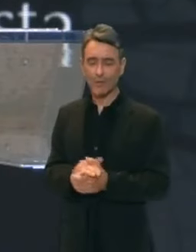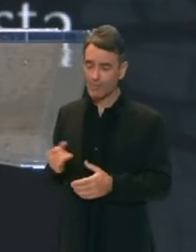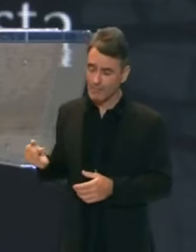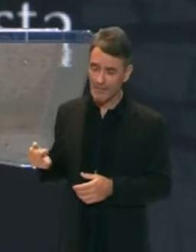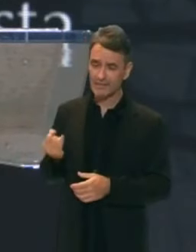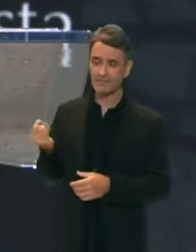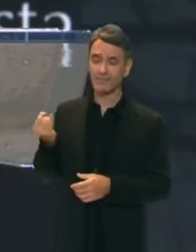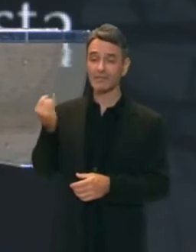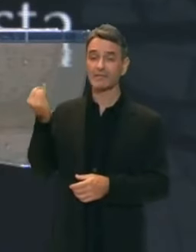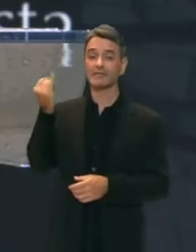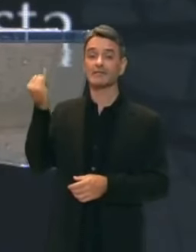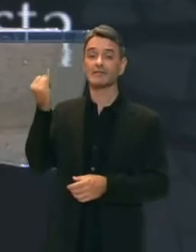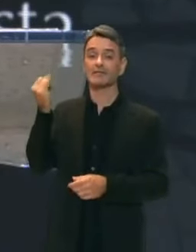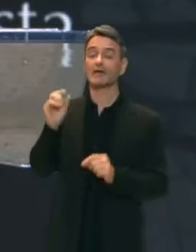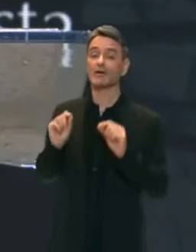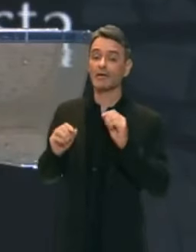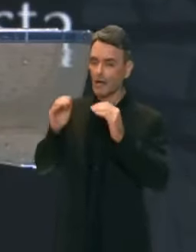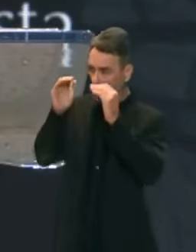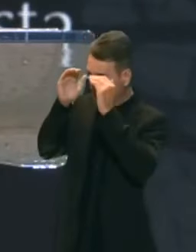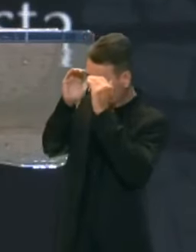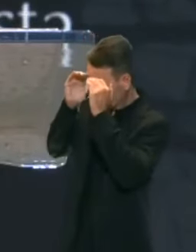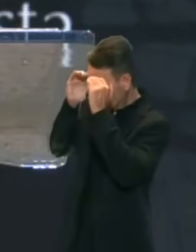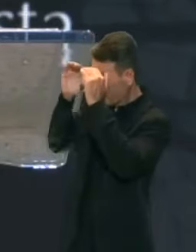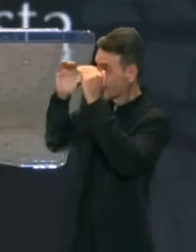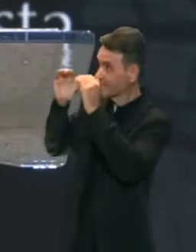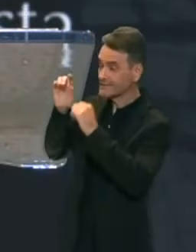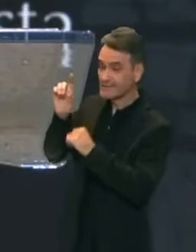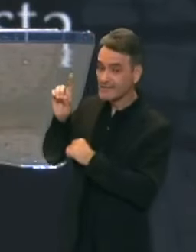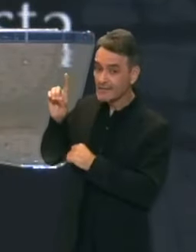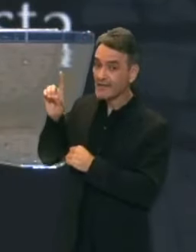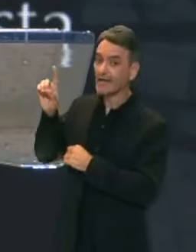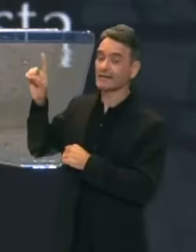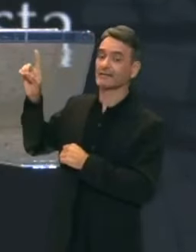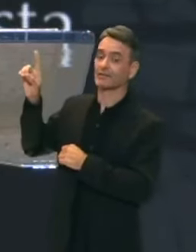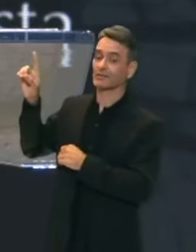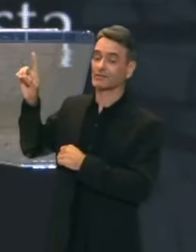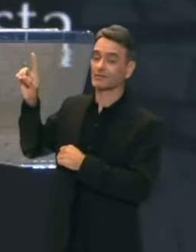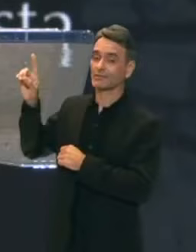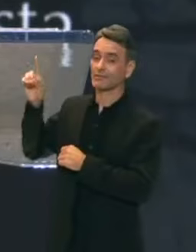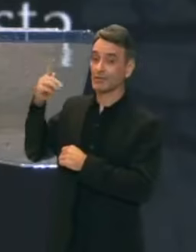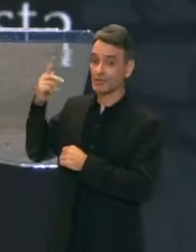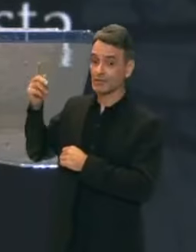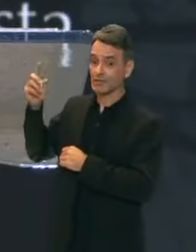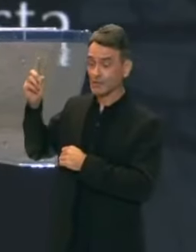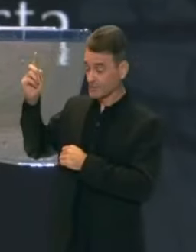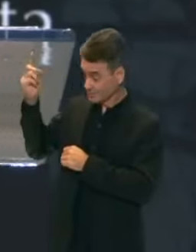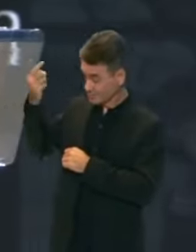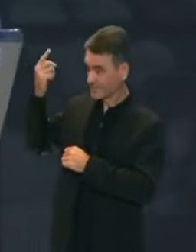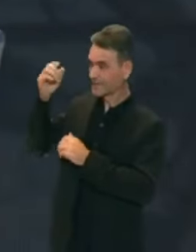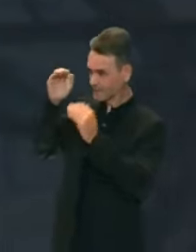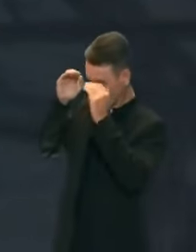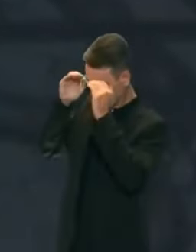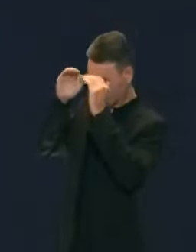realmente é ouvir a Deus e obedecer os seus